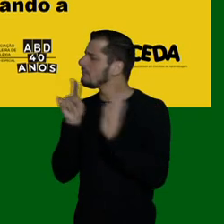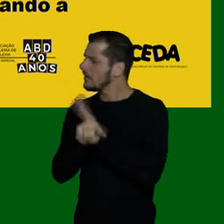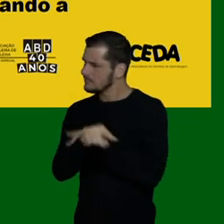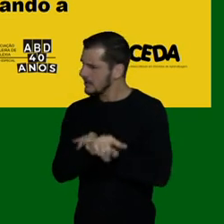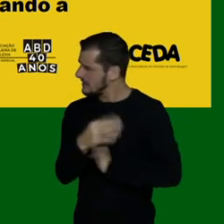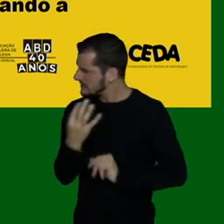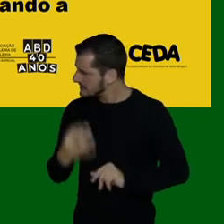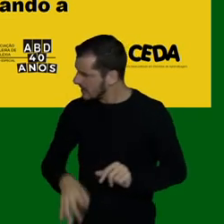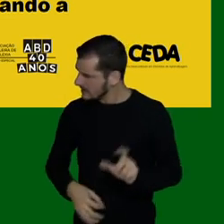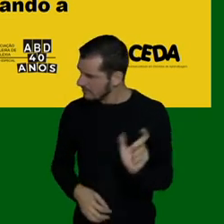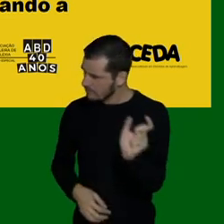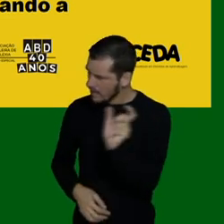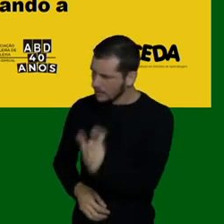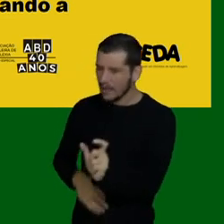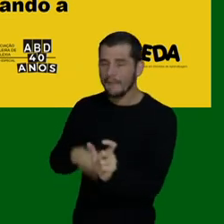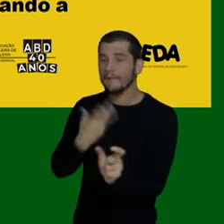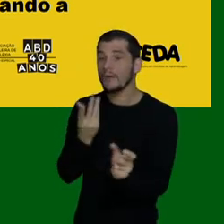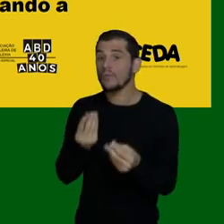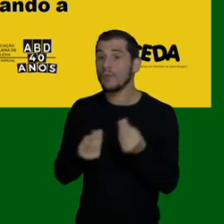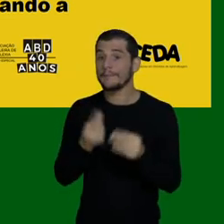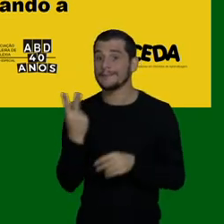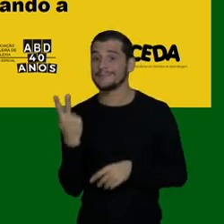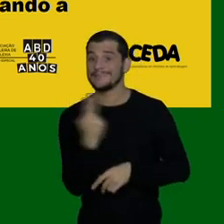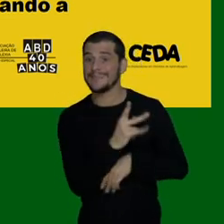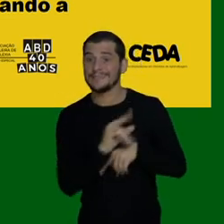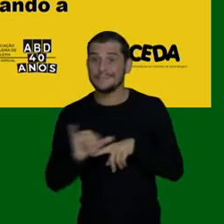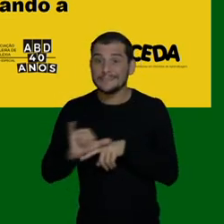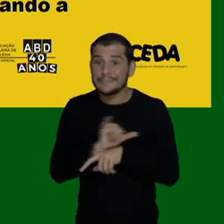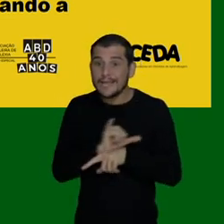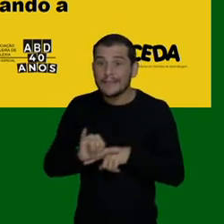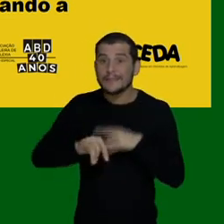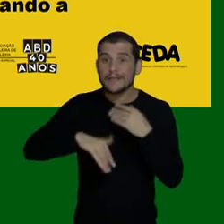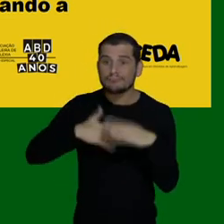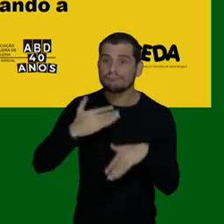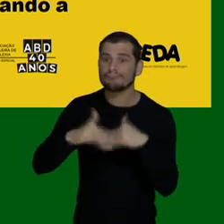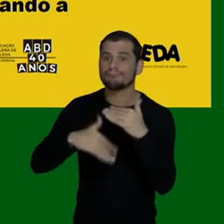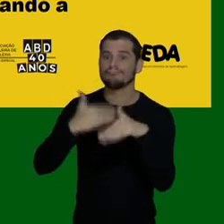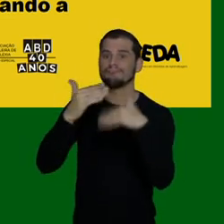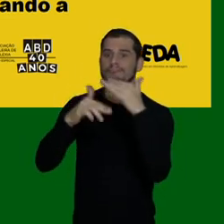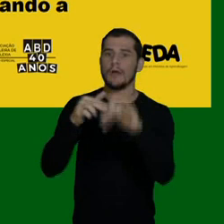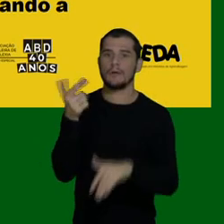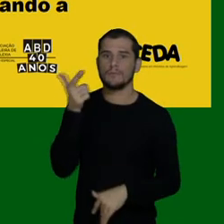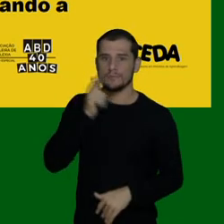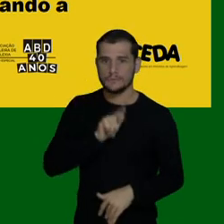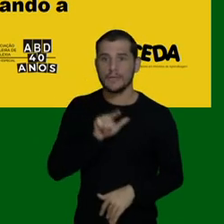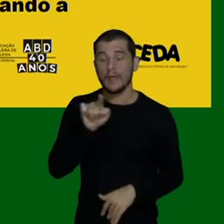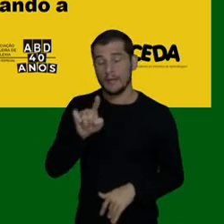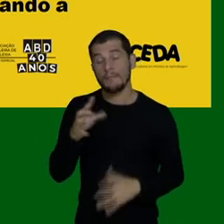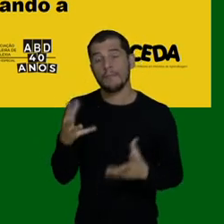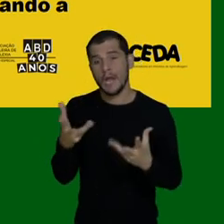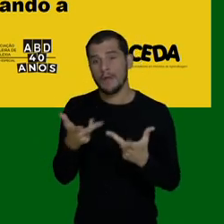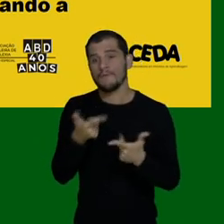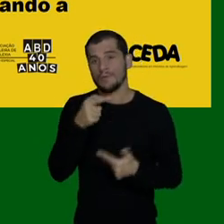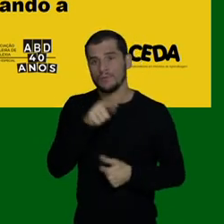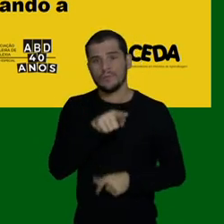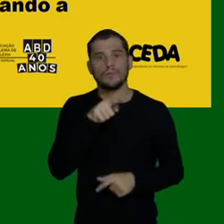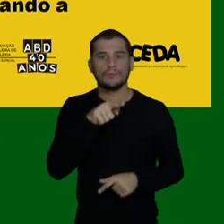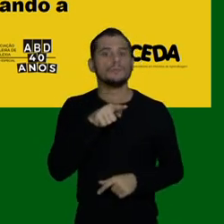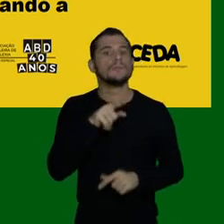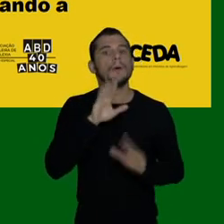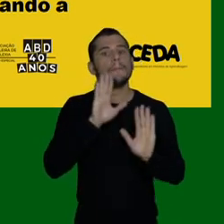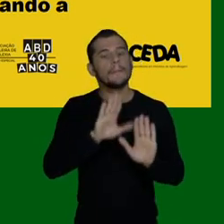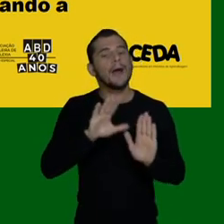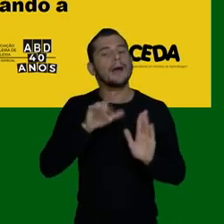E então quando chega nesse ponto é maravilhoso pra gente mas a demora um pouquinho conforme o